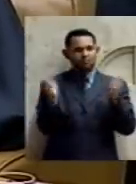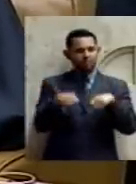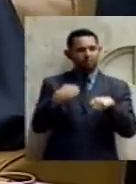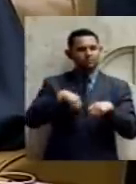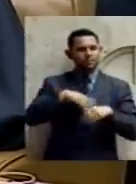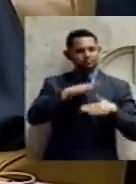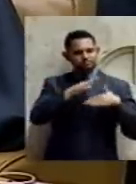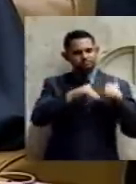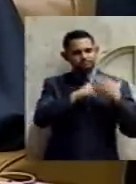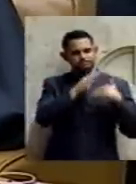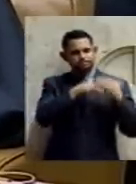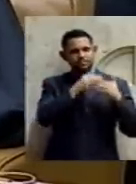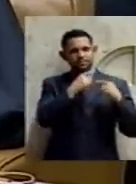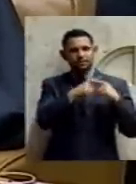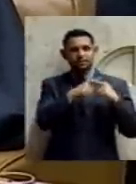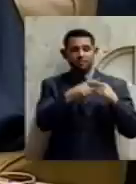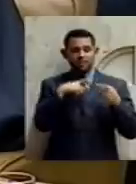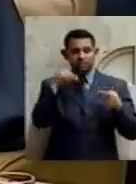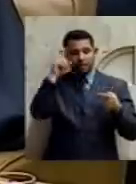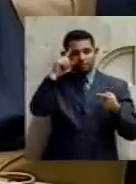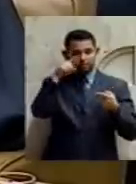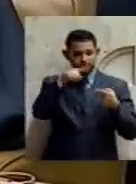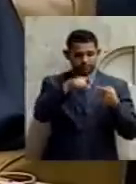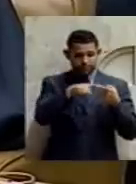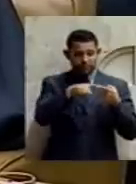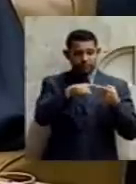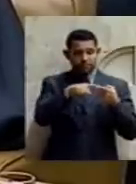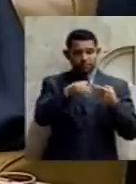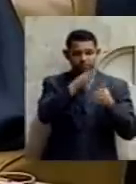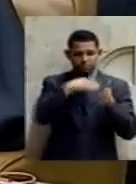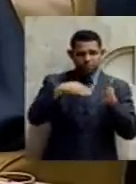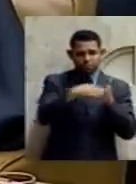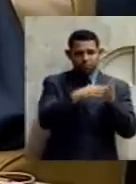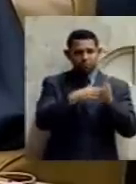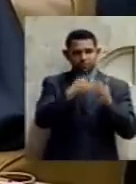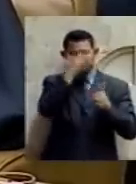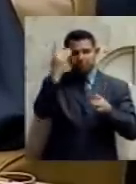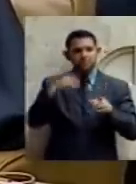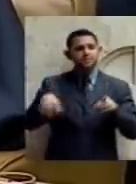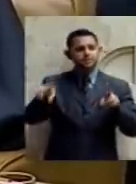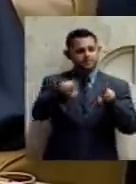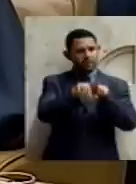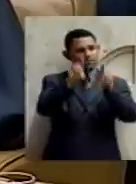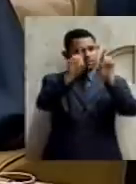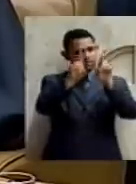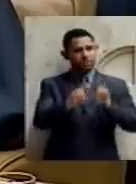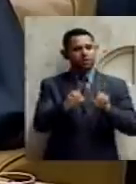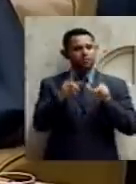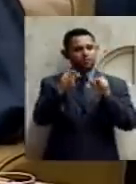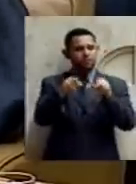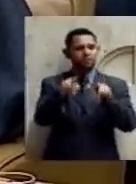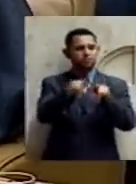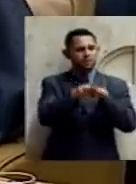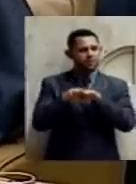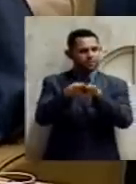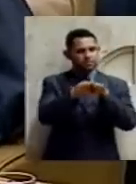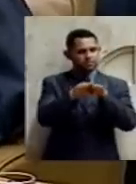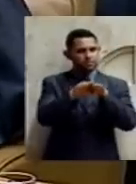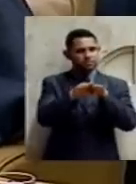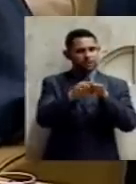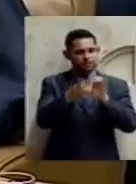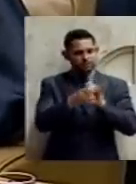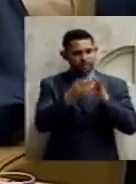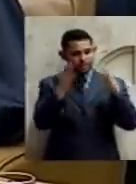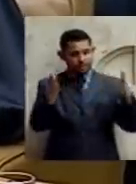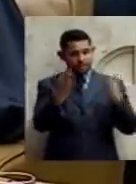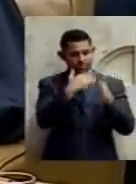a promoção e a concretização dos direitos humanos fundamentais e na consolidação das instituições